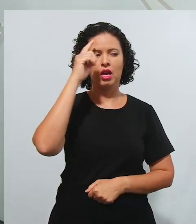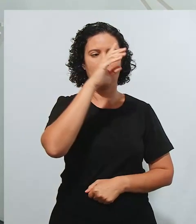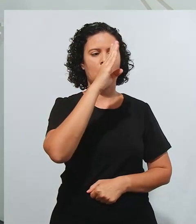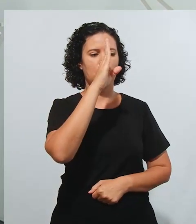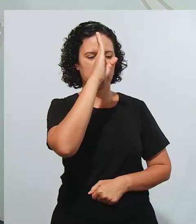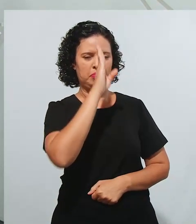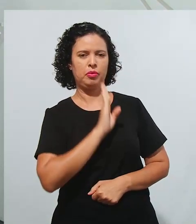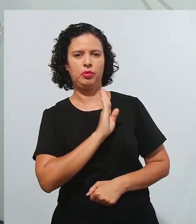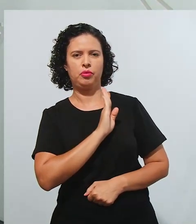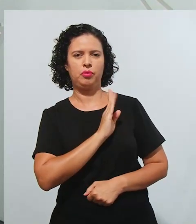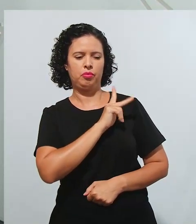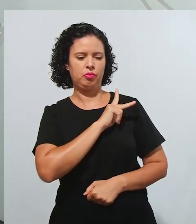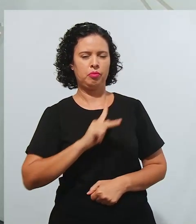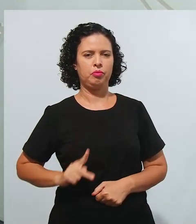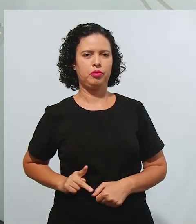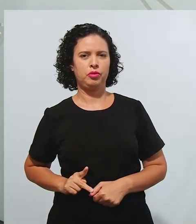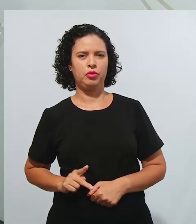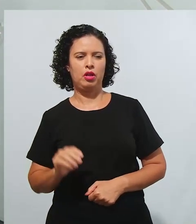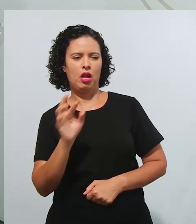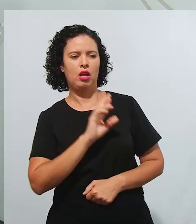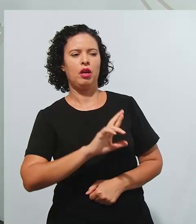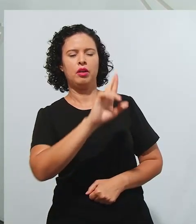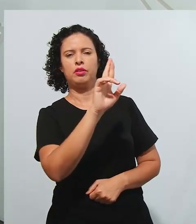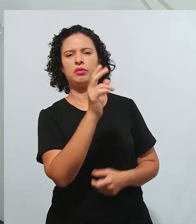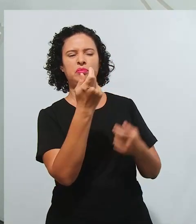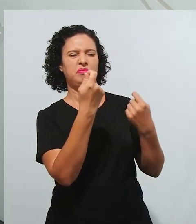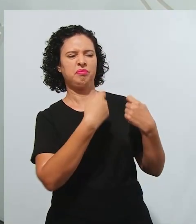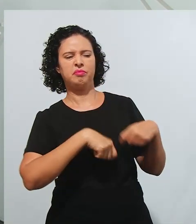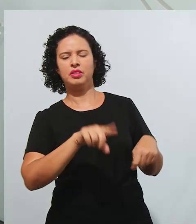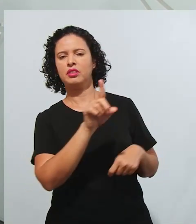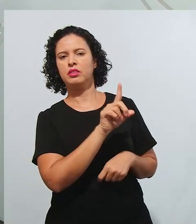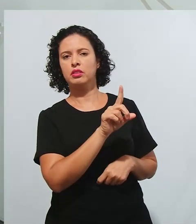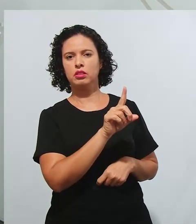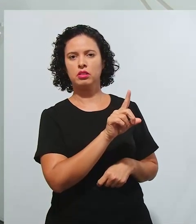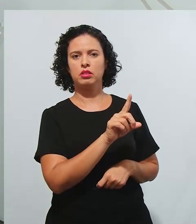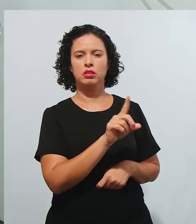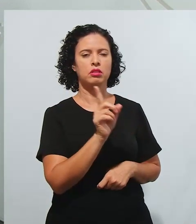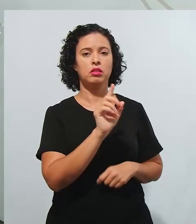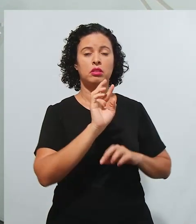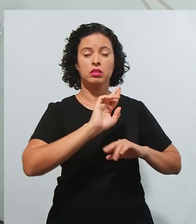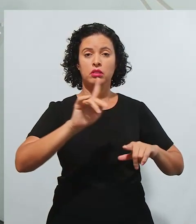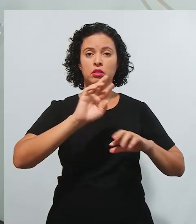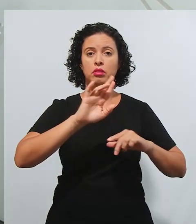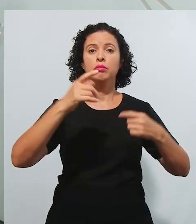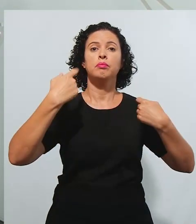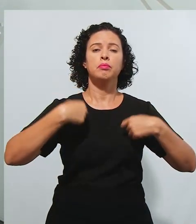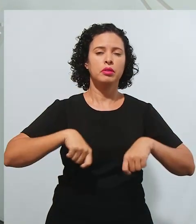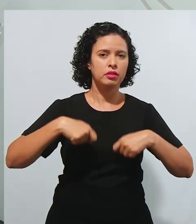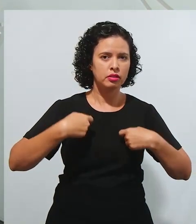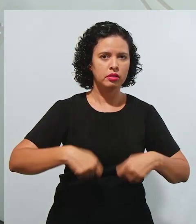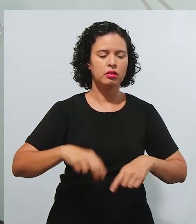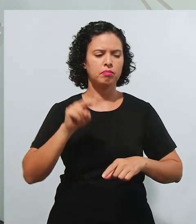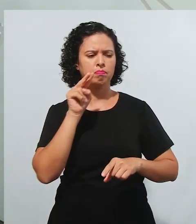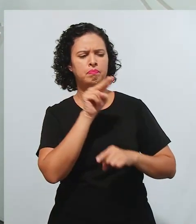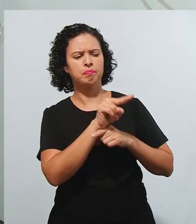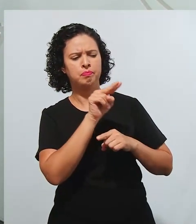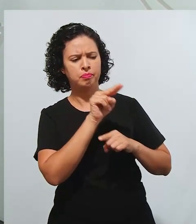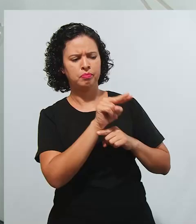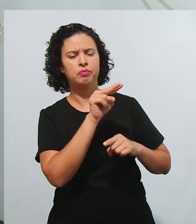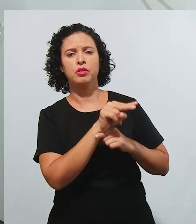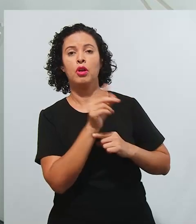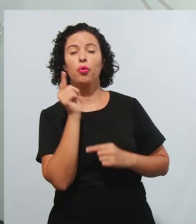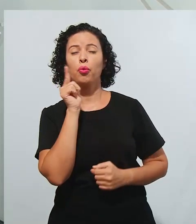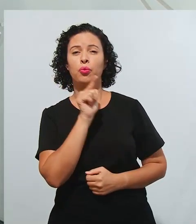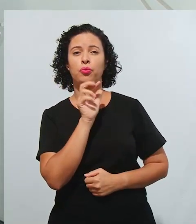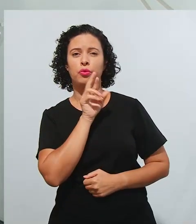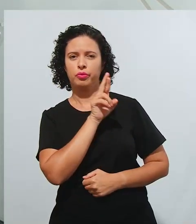boa postura. Uma postura mais ativa, monitorando o andamento das ações públicas, ela leva a